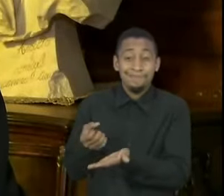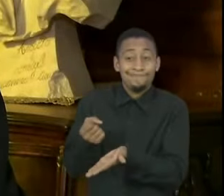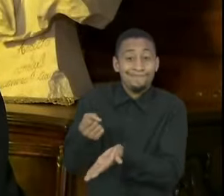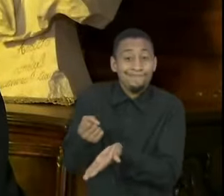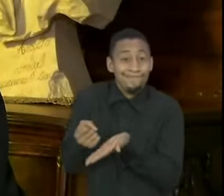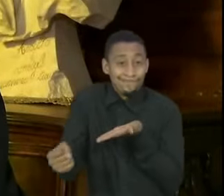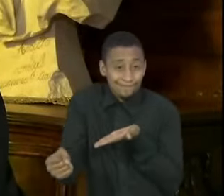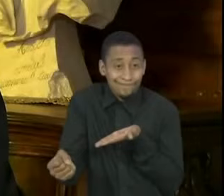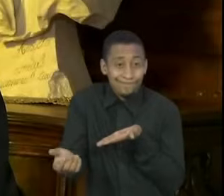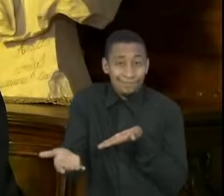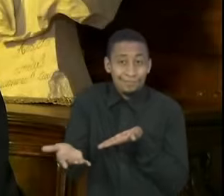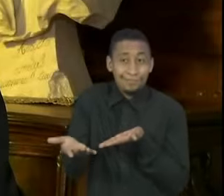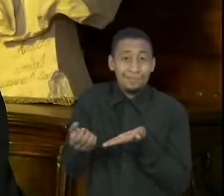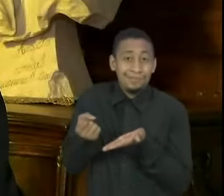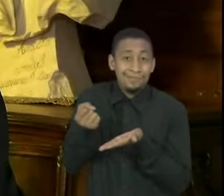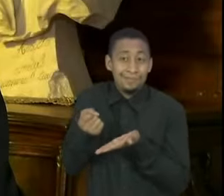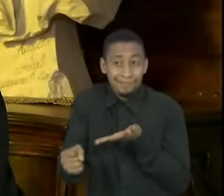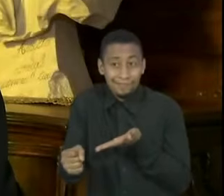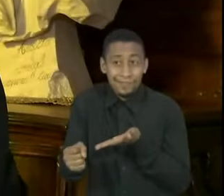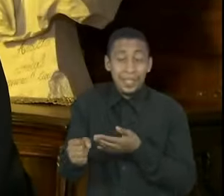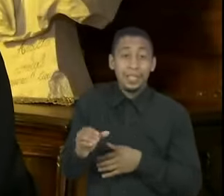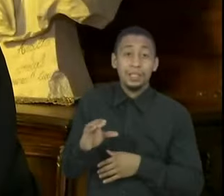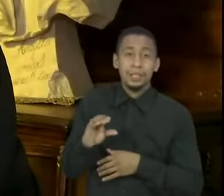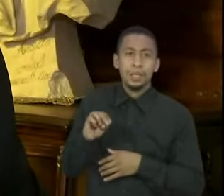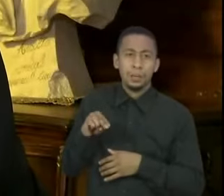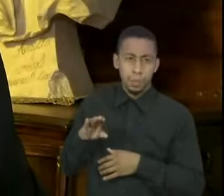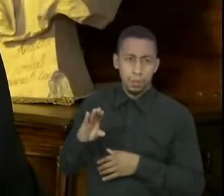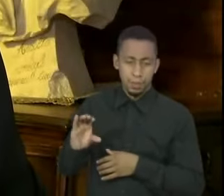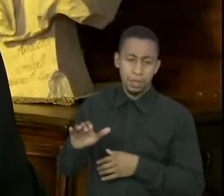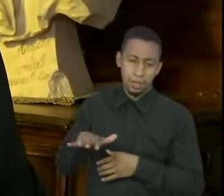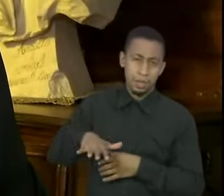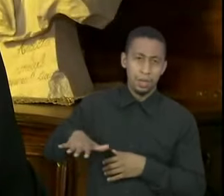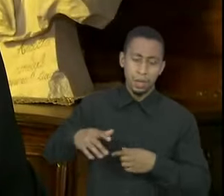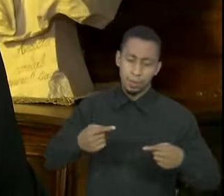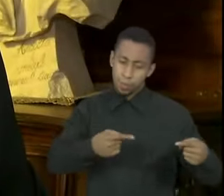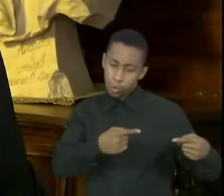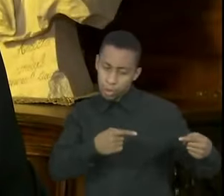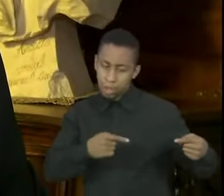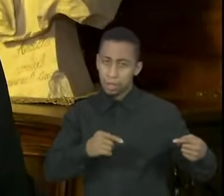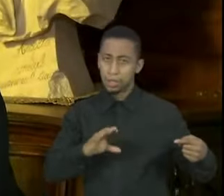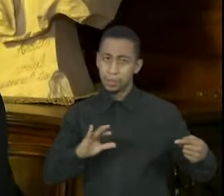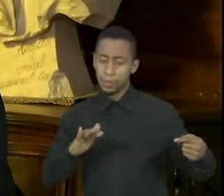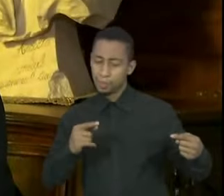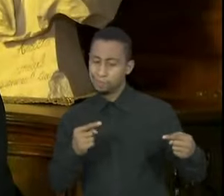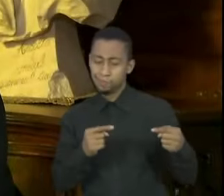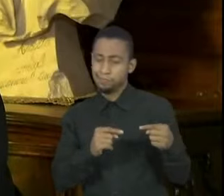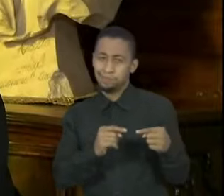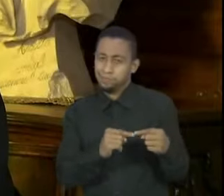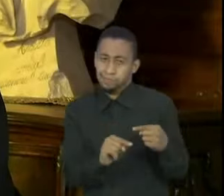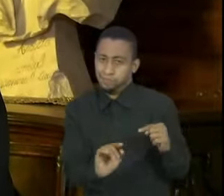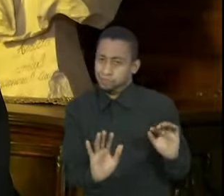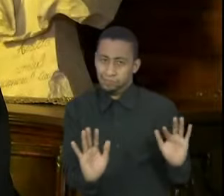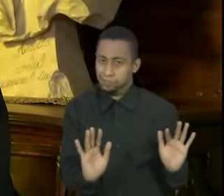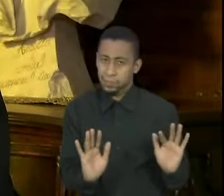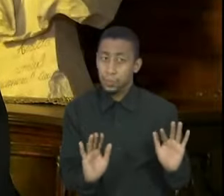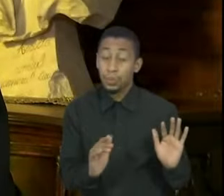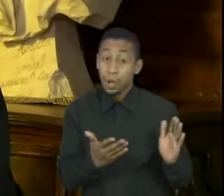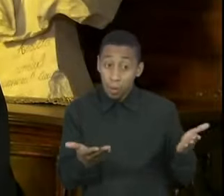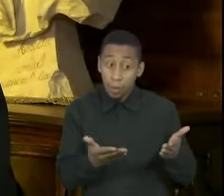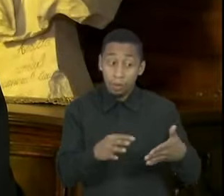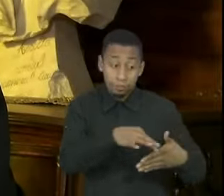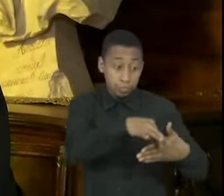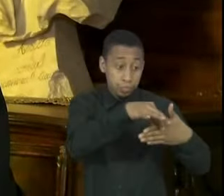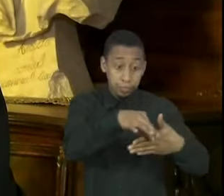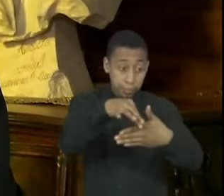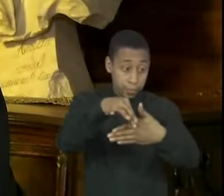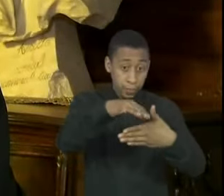digamos assim da CNBB no campo político Porque existe muitos outros atores políticos hoje